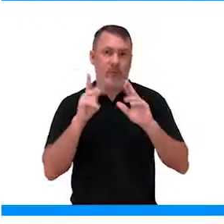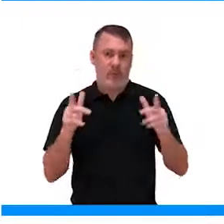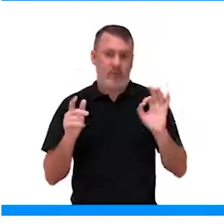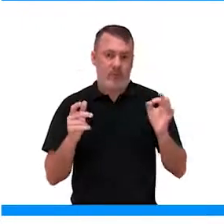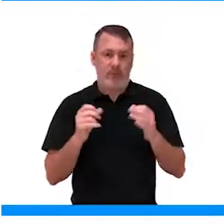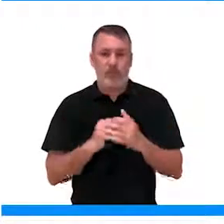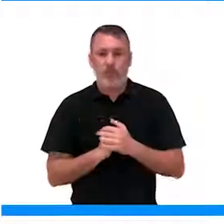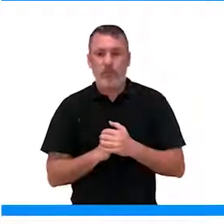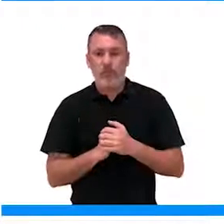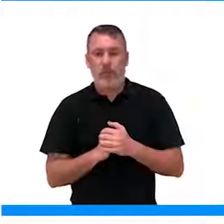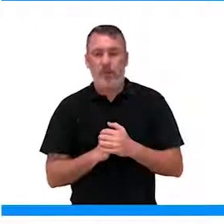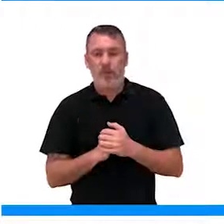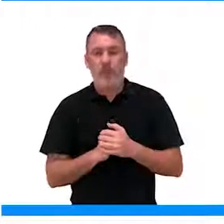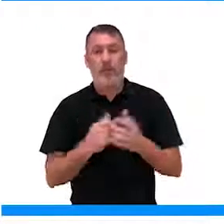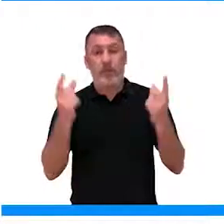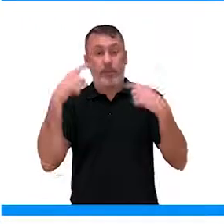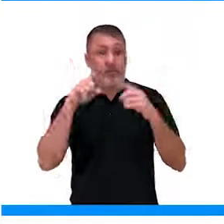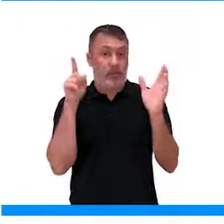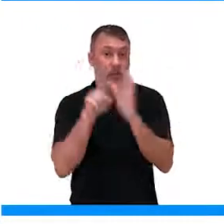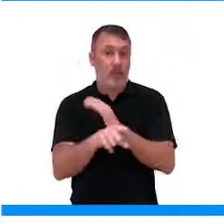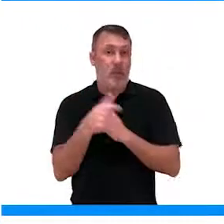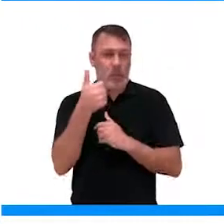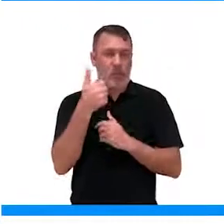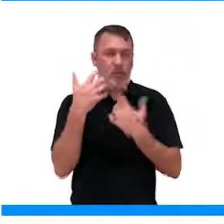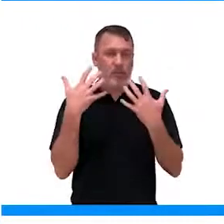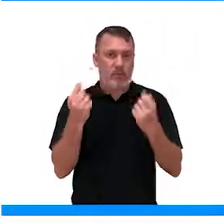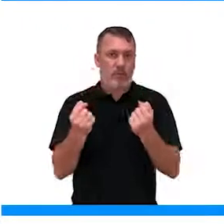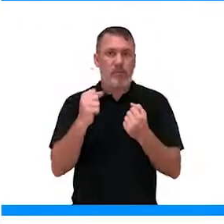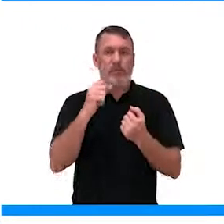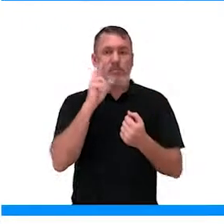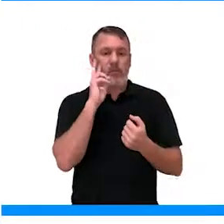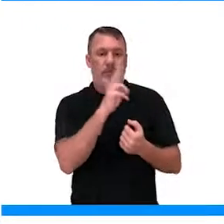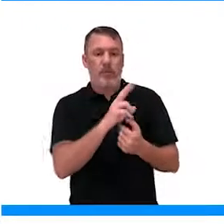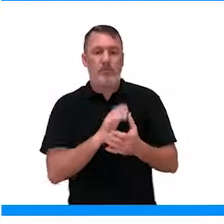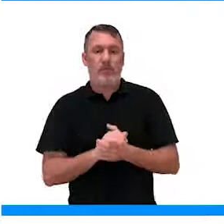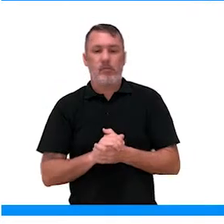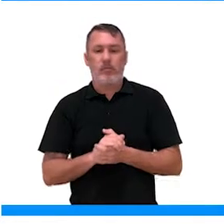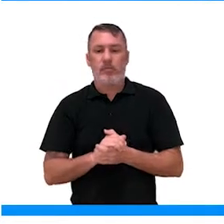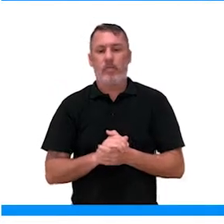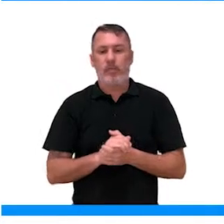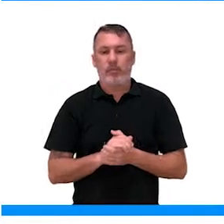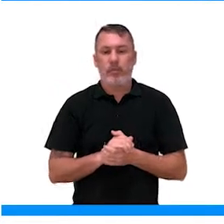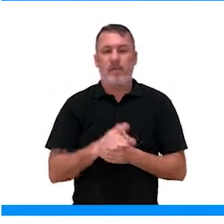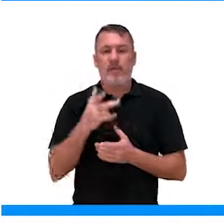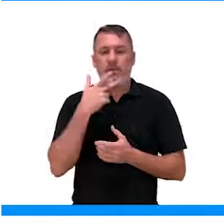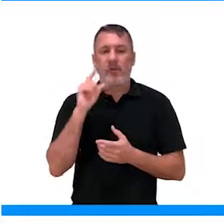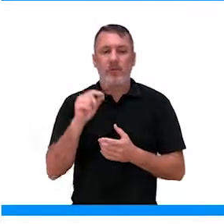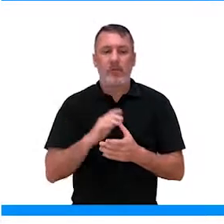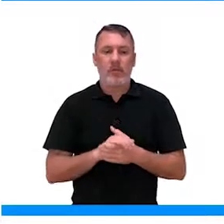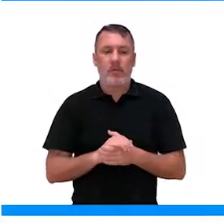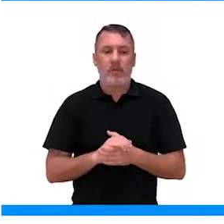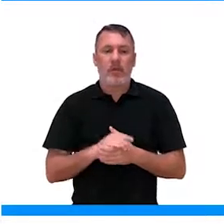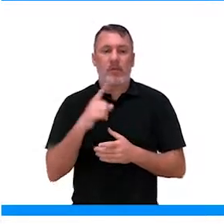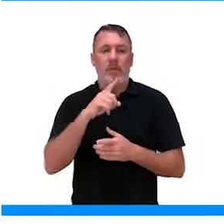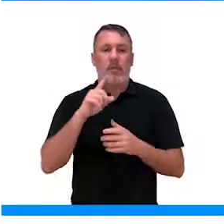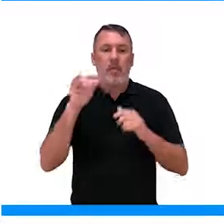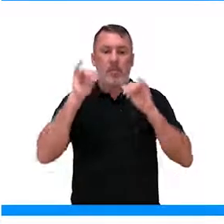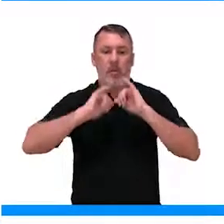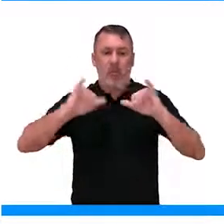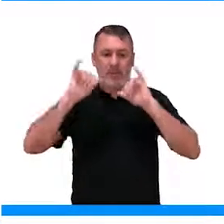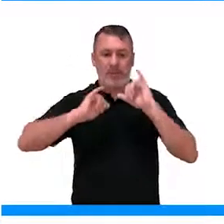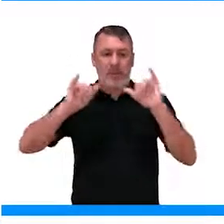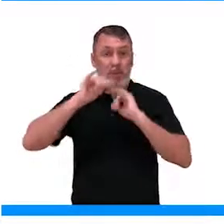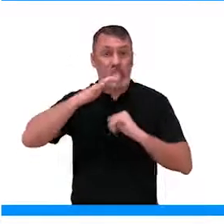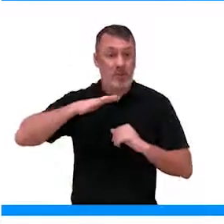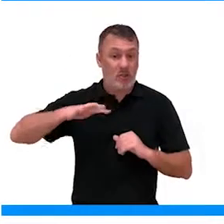uma abordagem diferente. Então, vamos aqui para a questão número 1, que diz assim: a